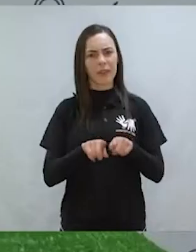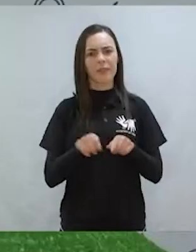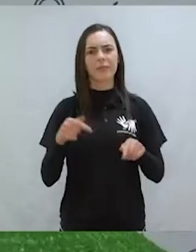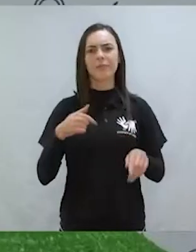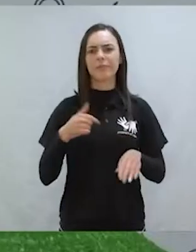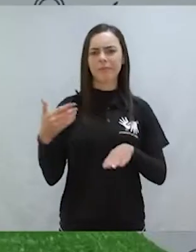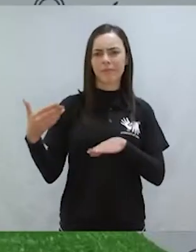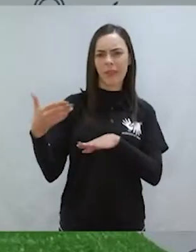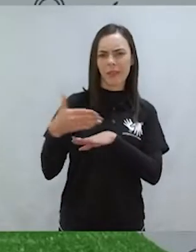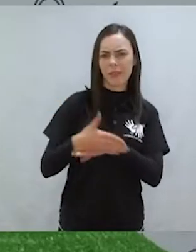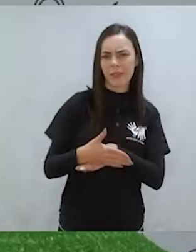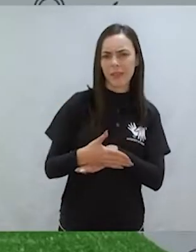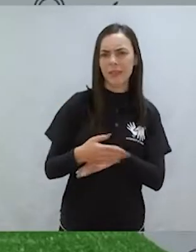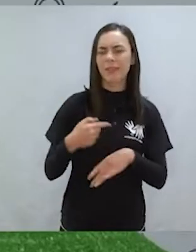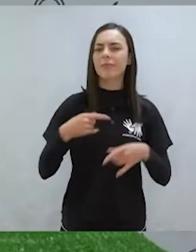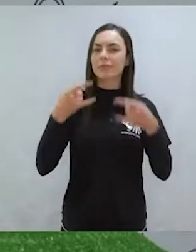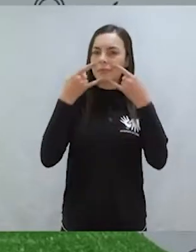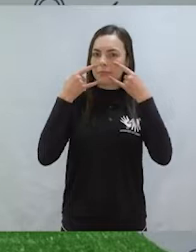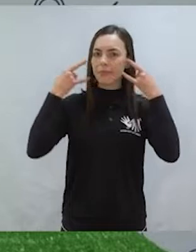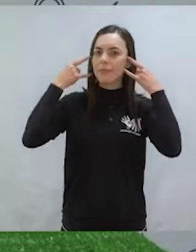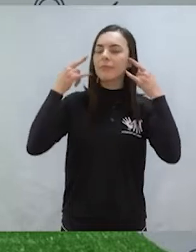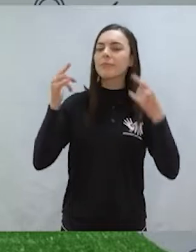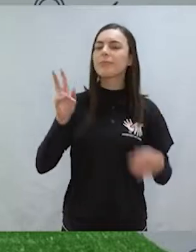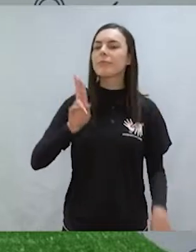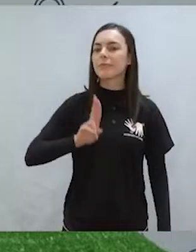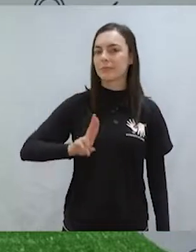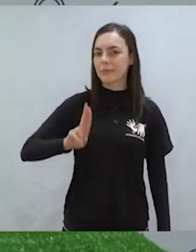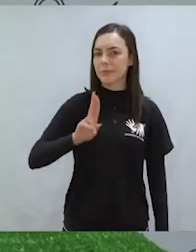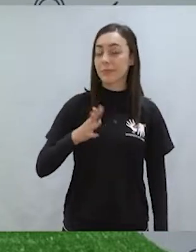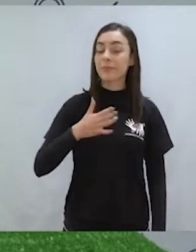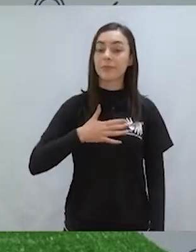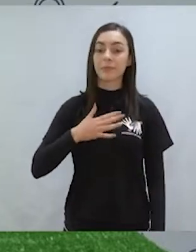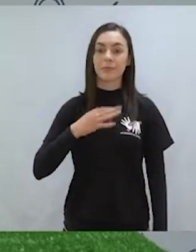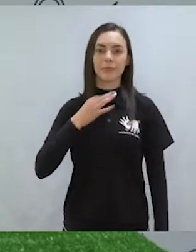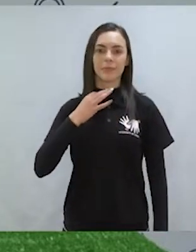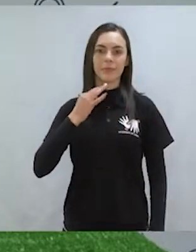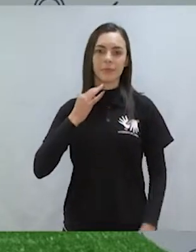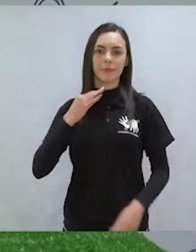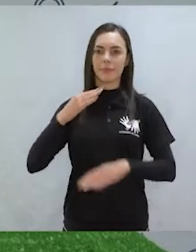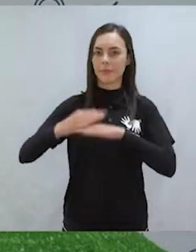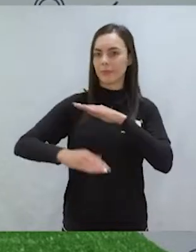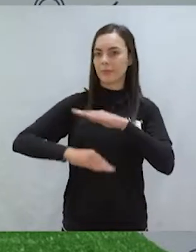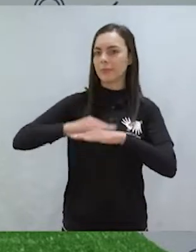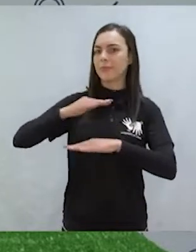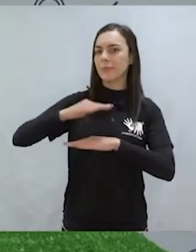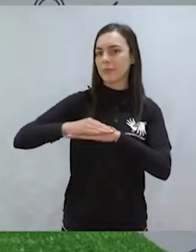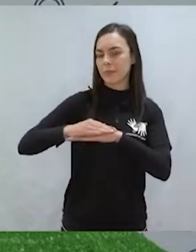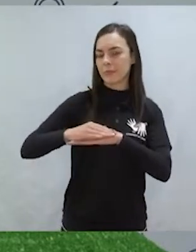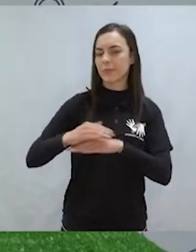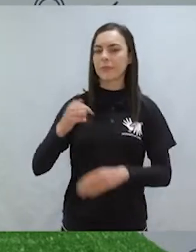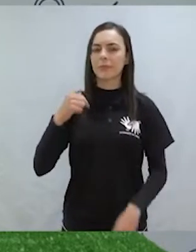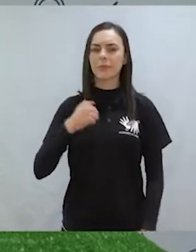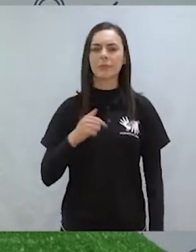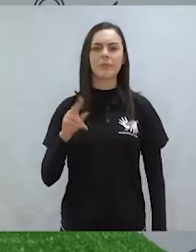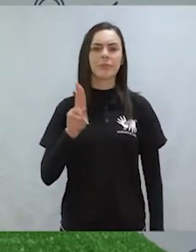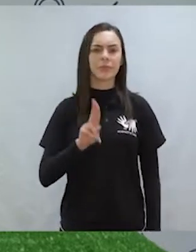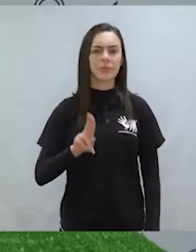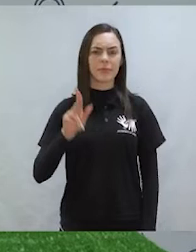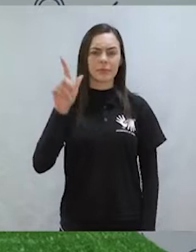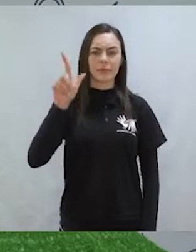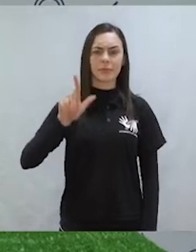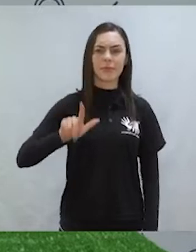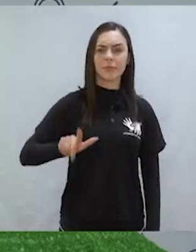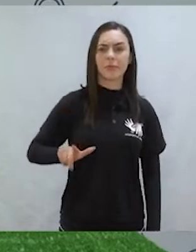aqui e eu estava de máscara. Minha máscara é de tecido, então para eu poder utilizá-la novamente,